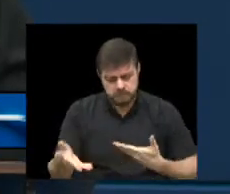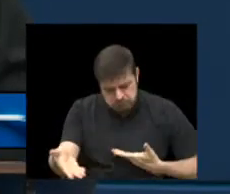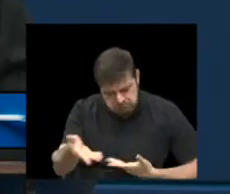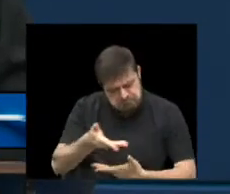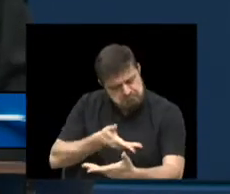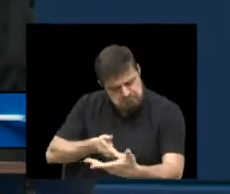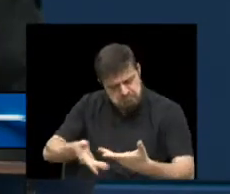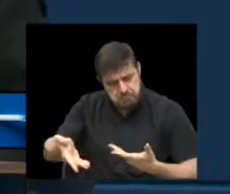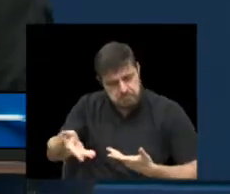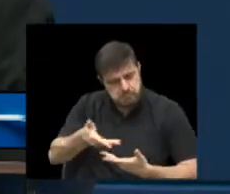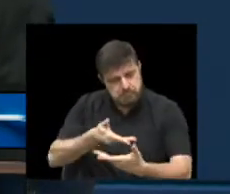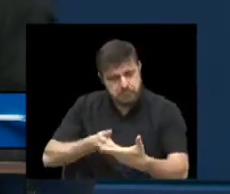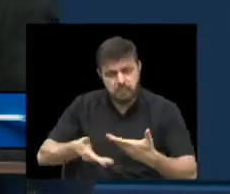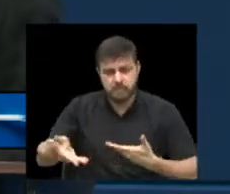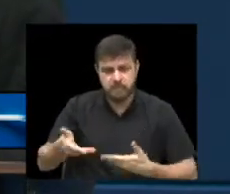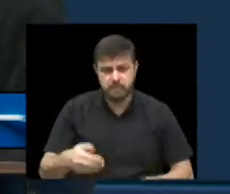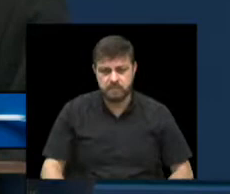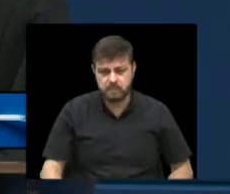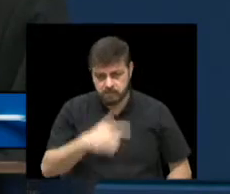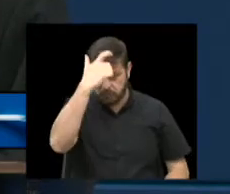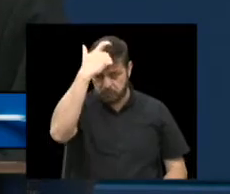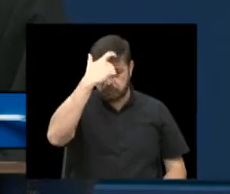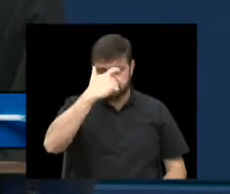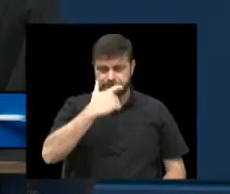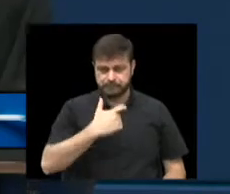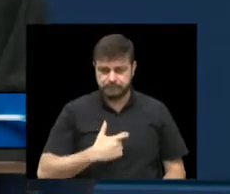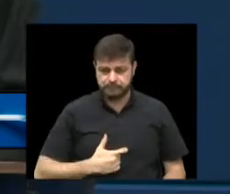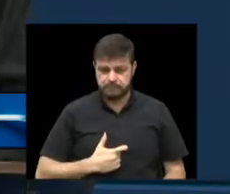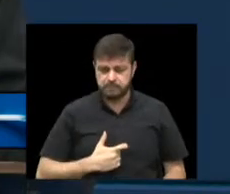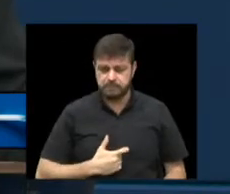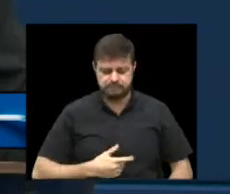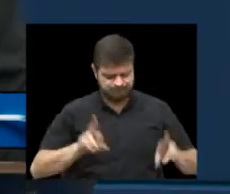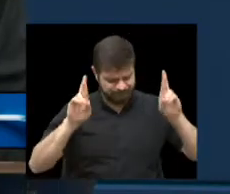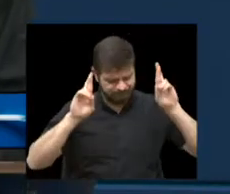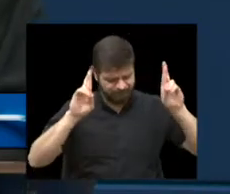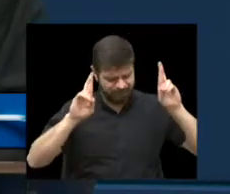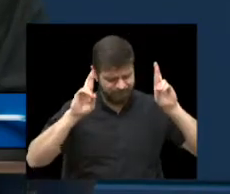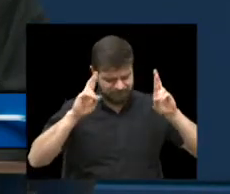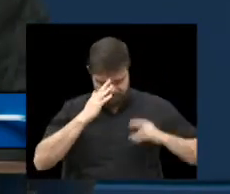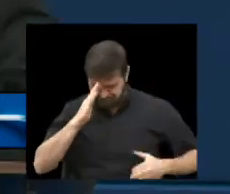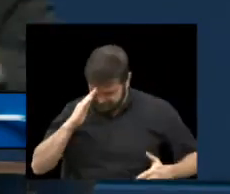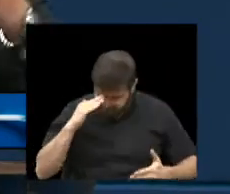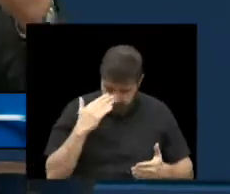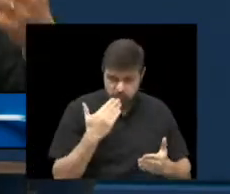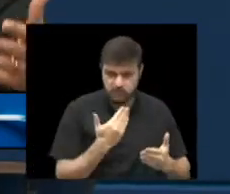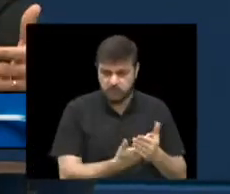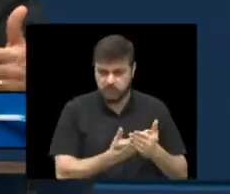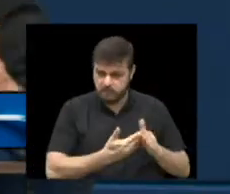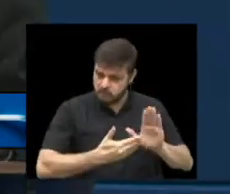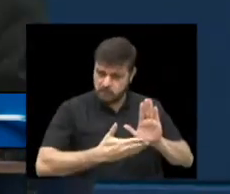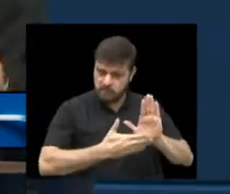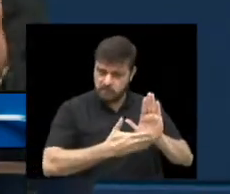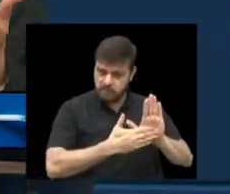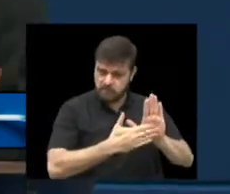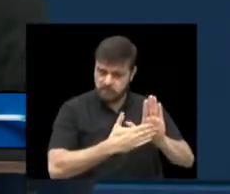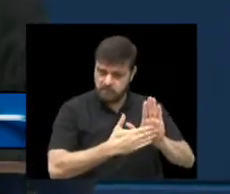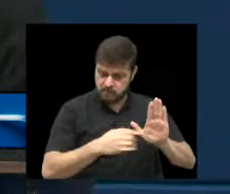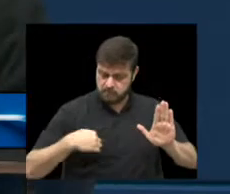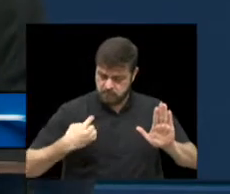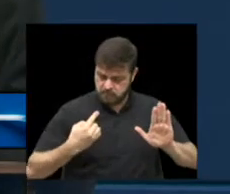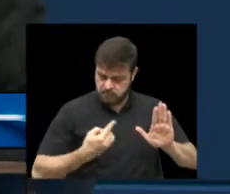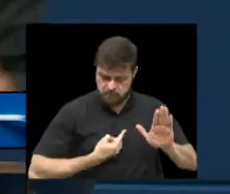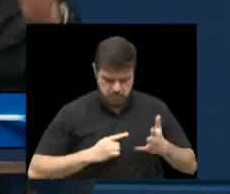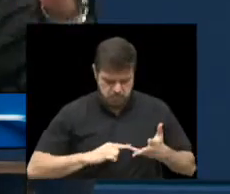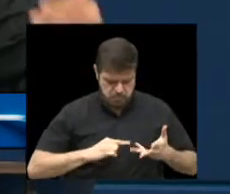receptiva e eu estou com bastante esperança e confiança de que as propostas que iremos